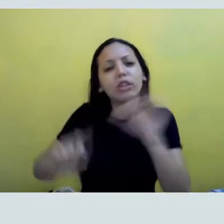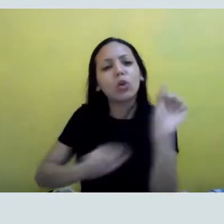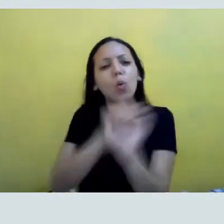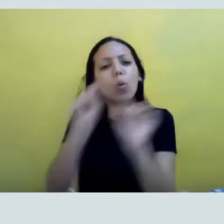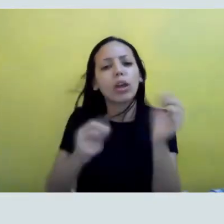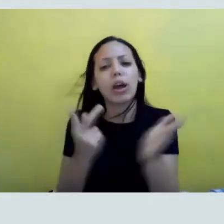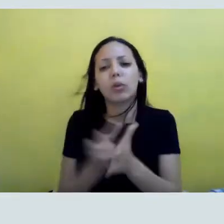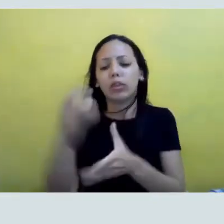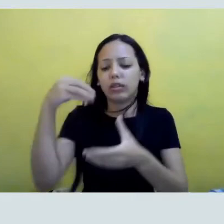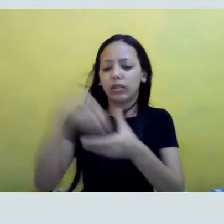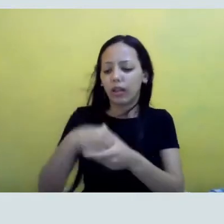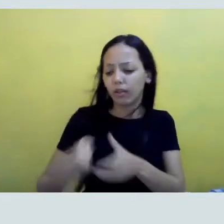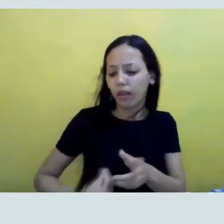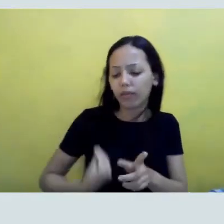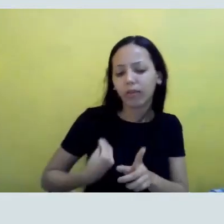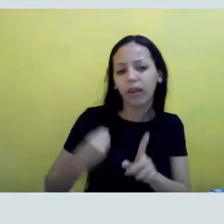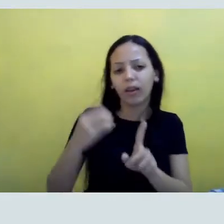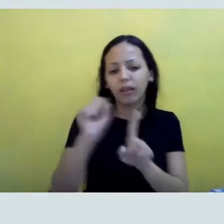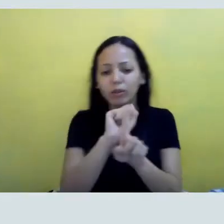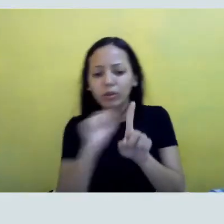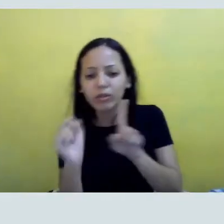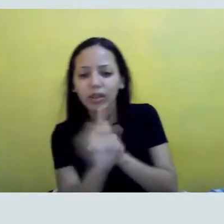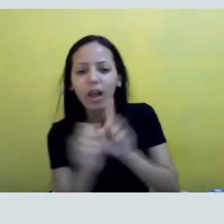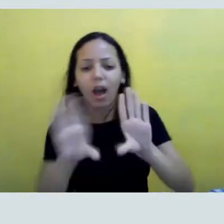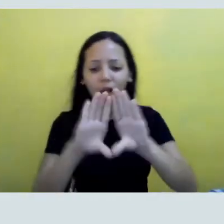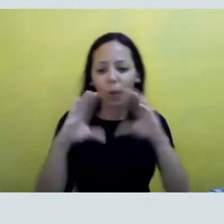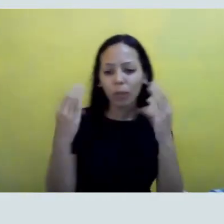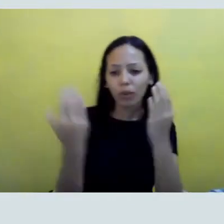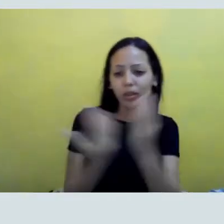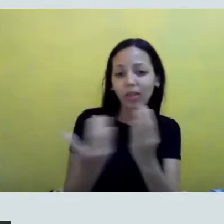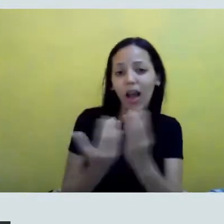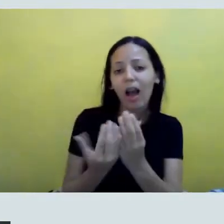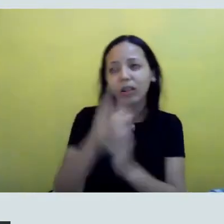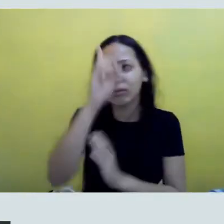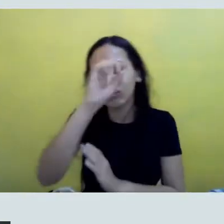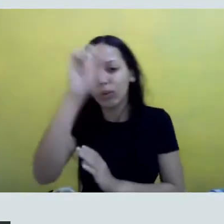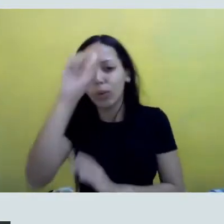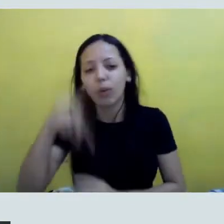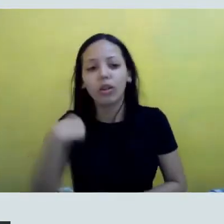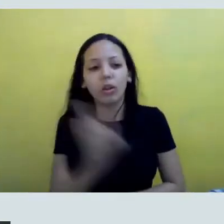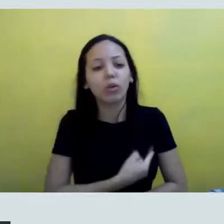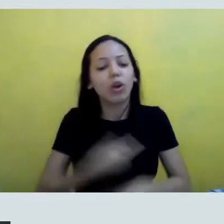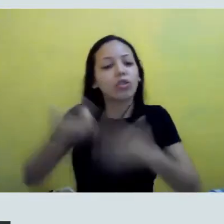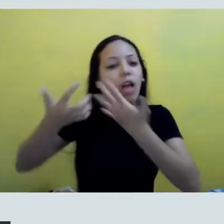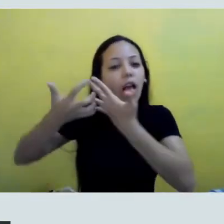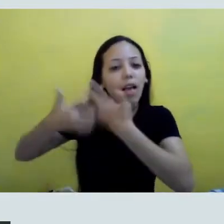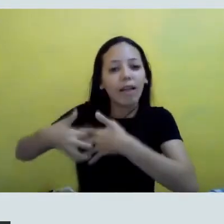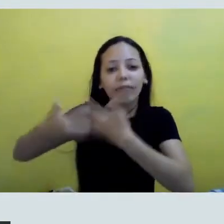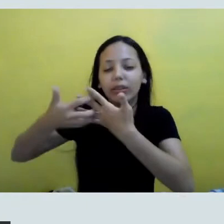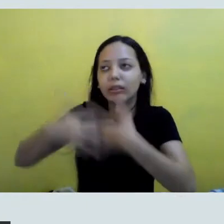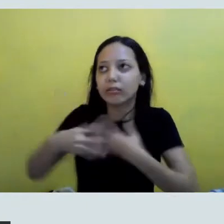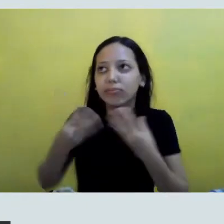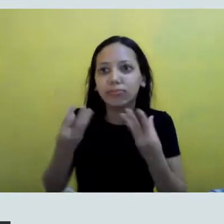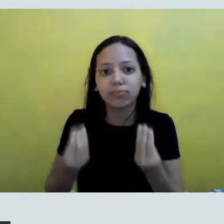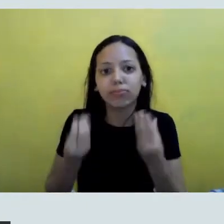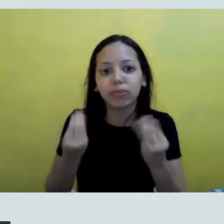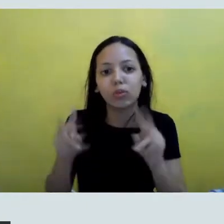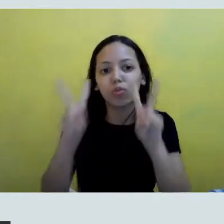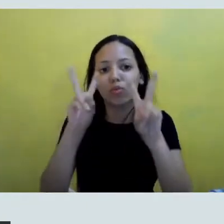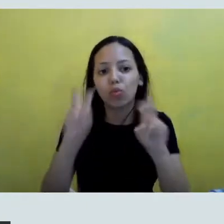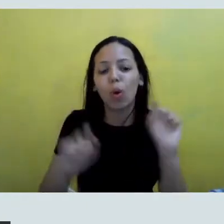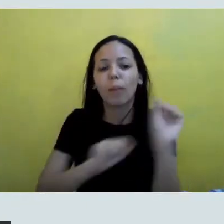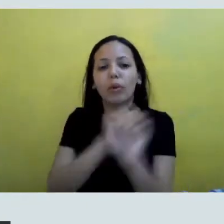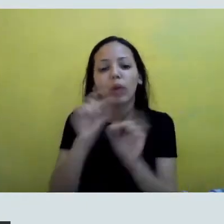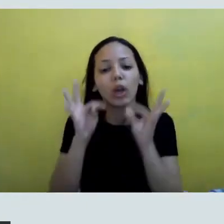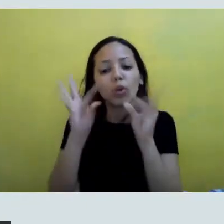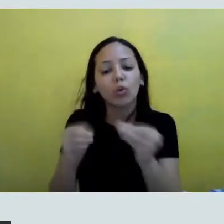de vocês, no dia a dia. Então, a gente tem que refletir bastante sobre o que é que a gente está acontecendo